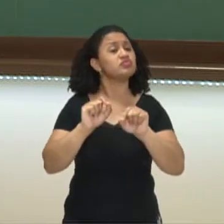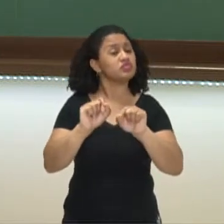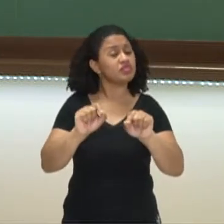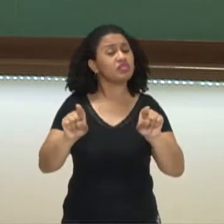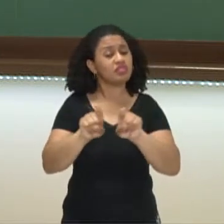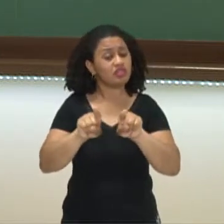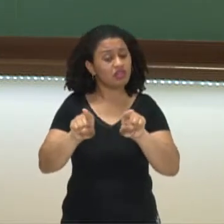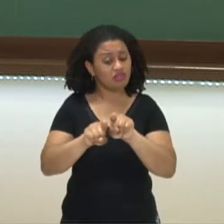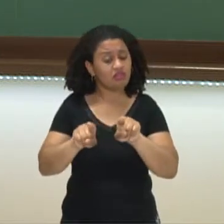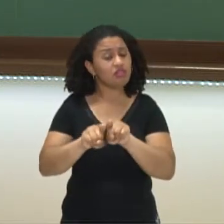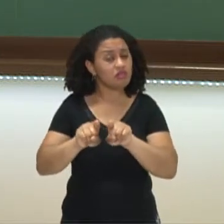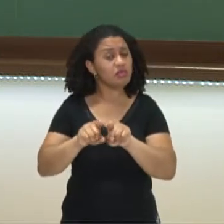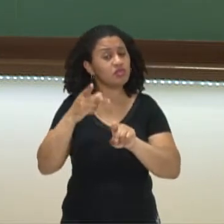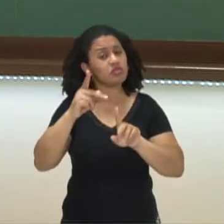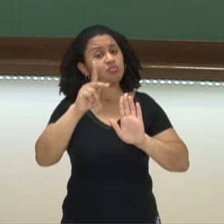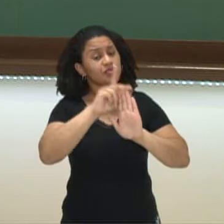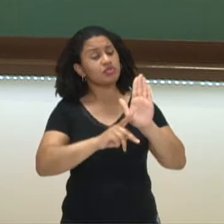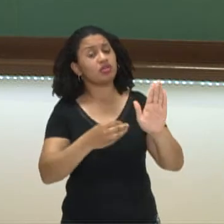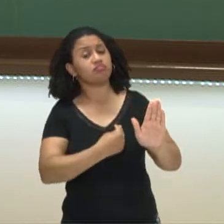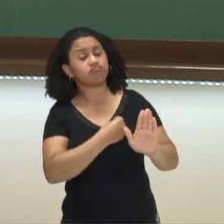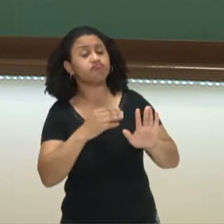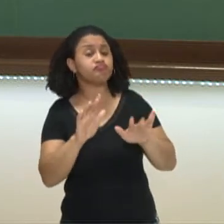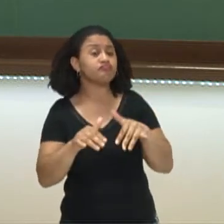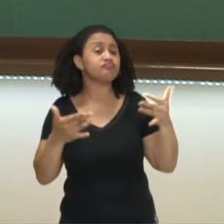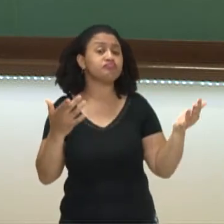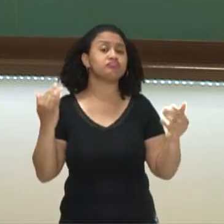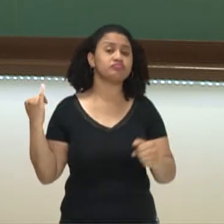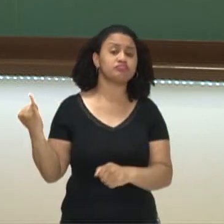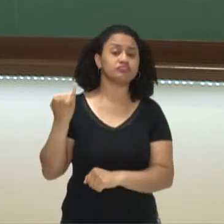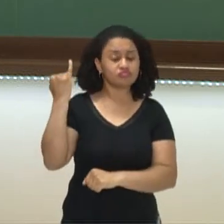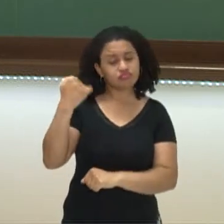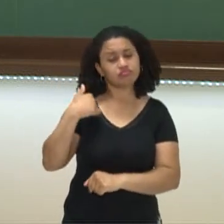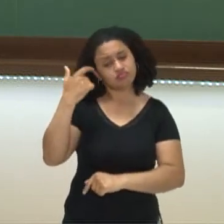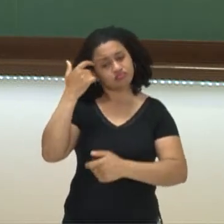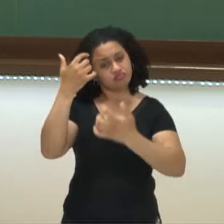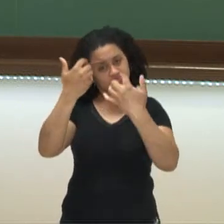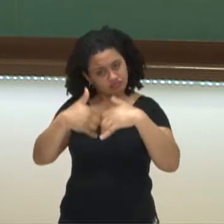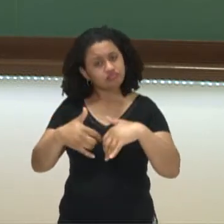vai fazer parte do seu projeto de vida. Portanto, é importante